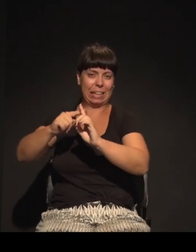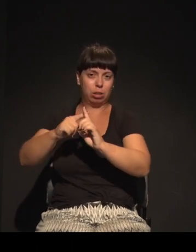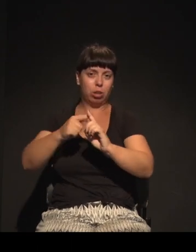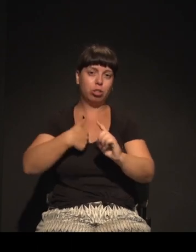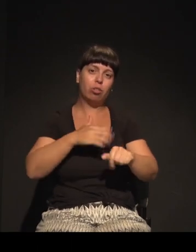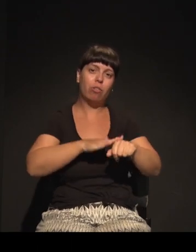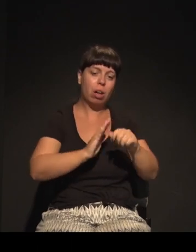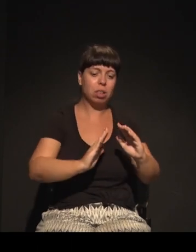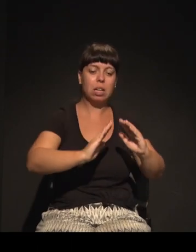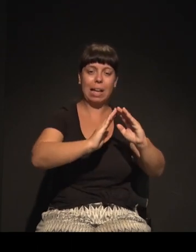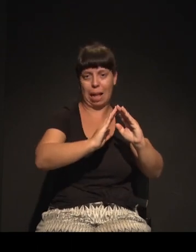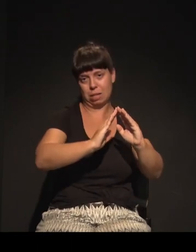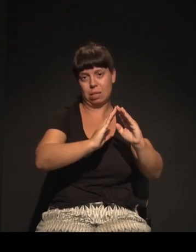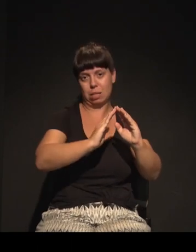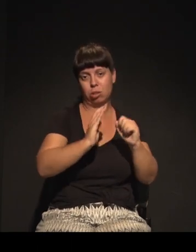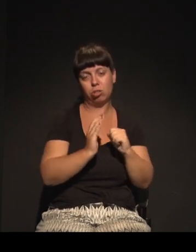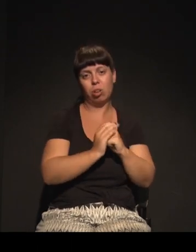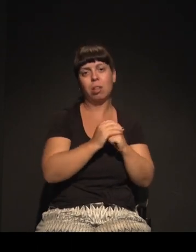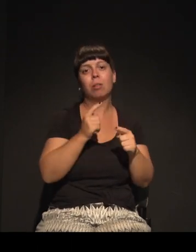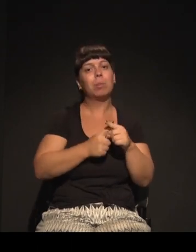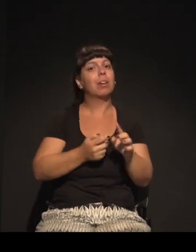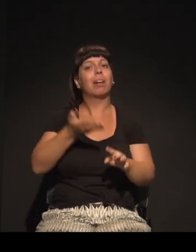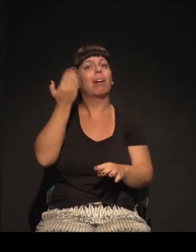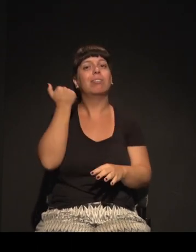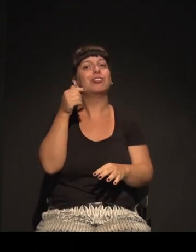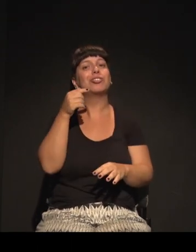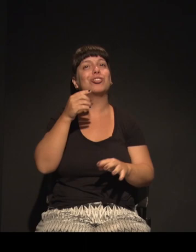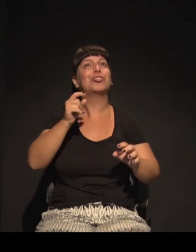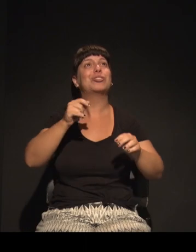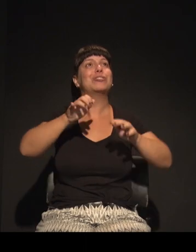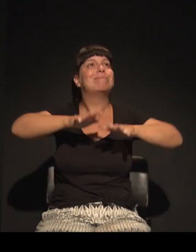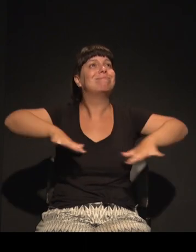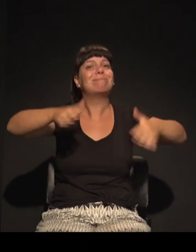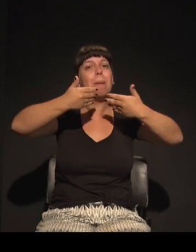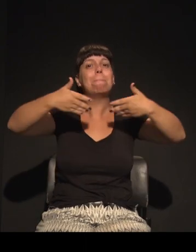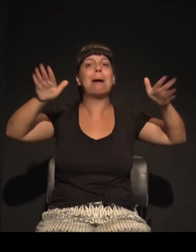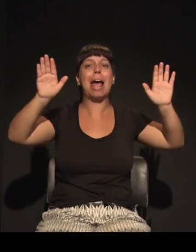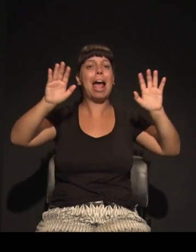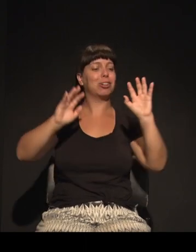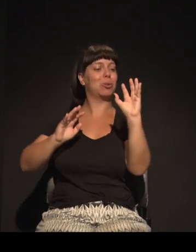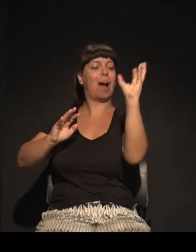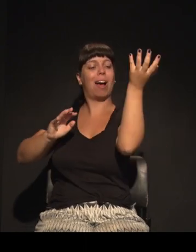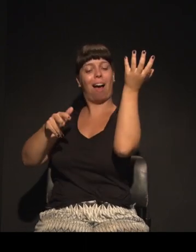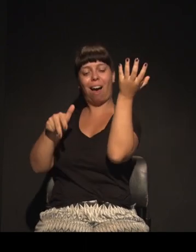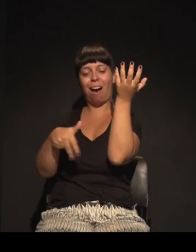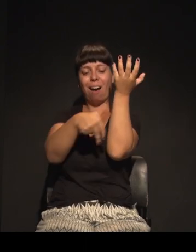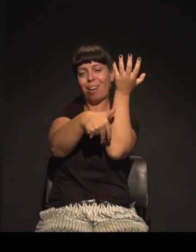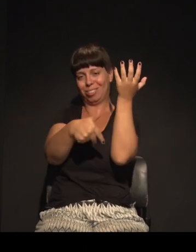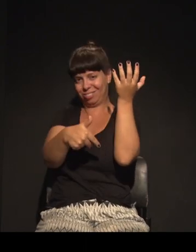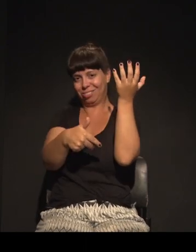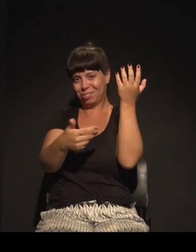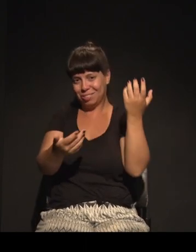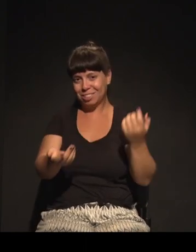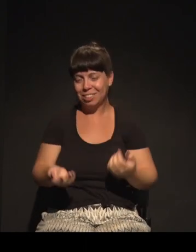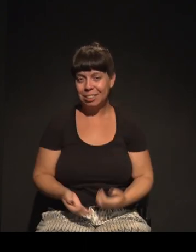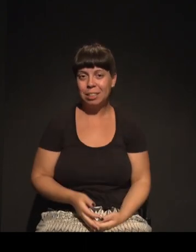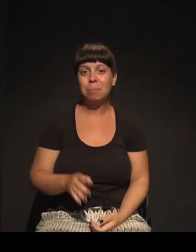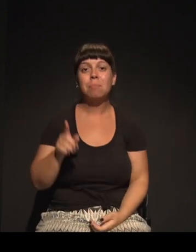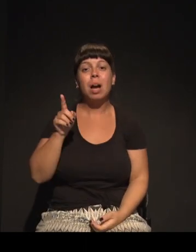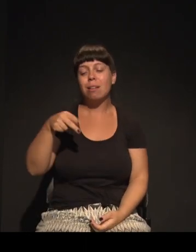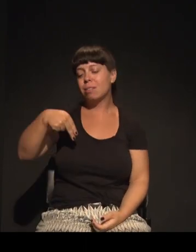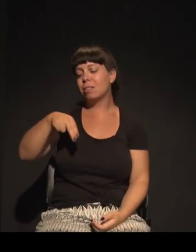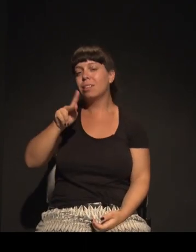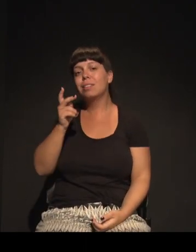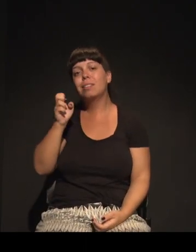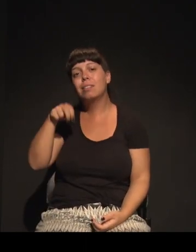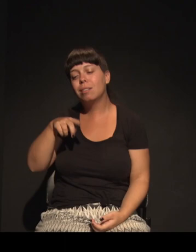antes a gente fazia tudo ar livre embaixo da árvore né e mais é que 60 dá muita